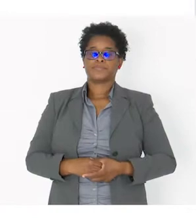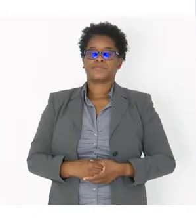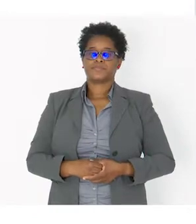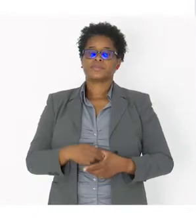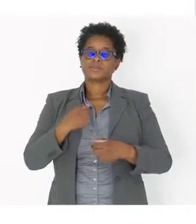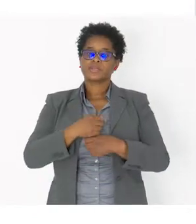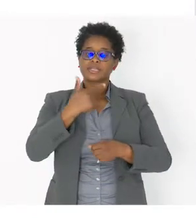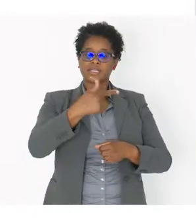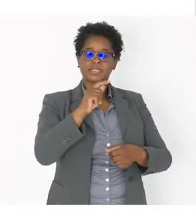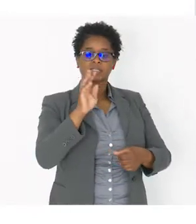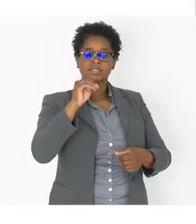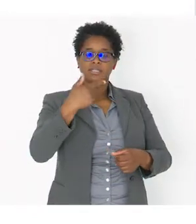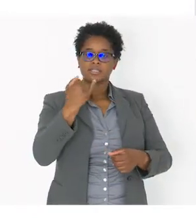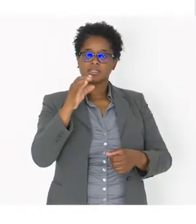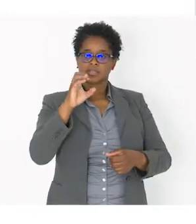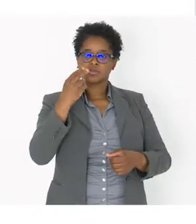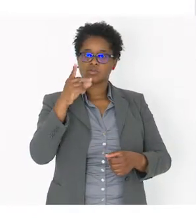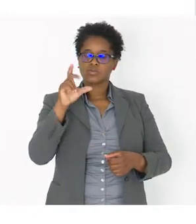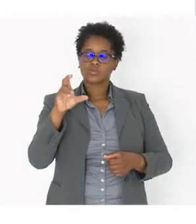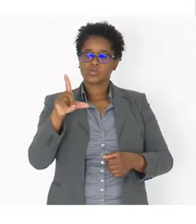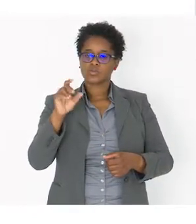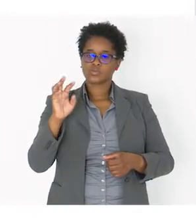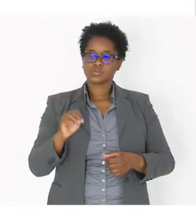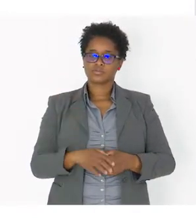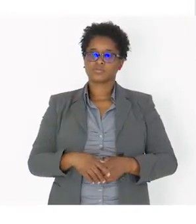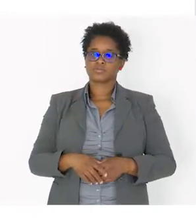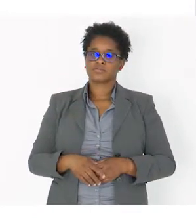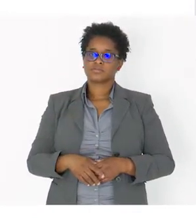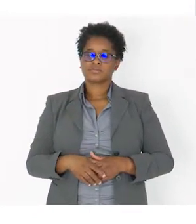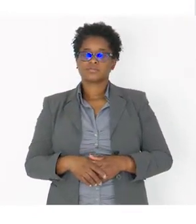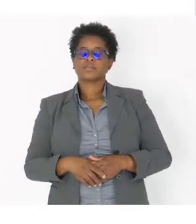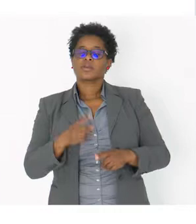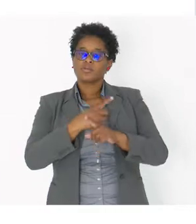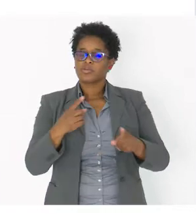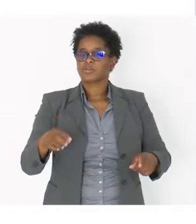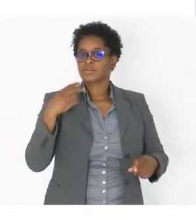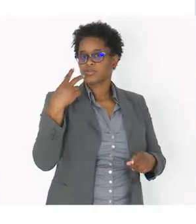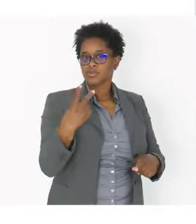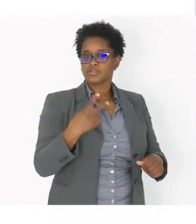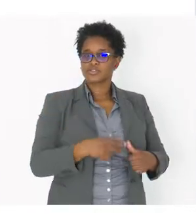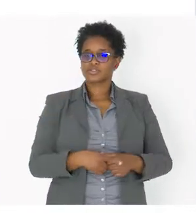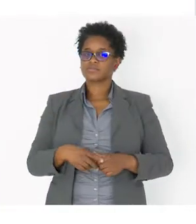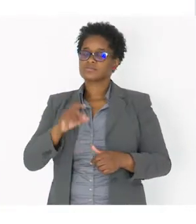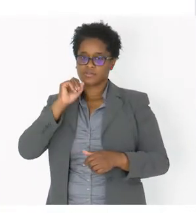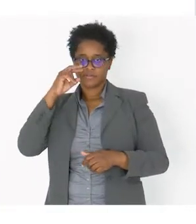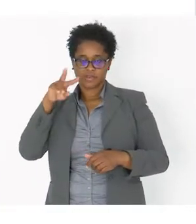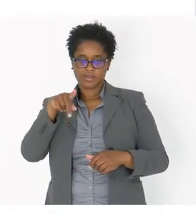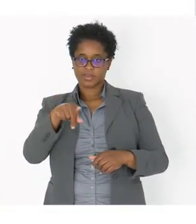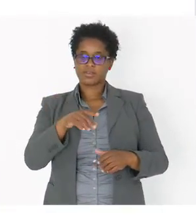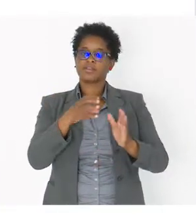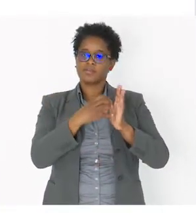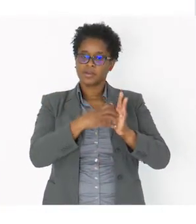O testículo, mas também podemos dizer testículos, porque são dois, não é? Como pode ver aqui na